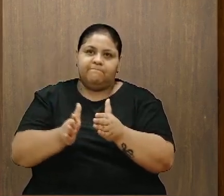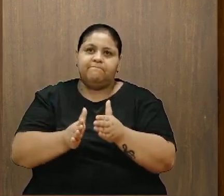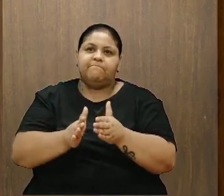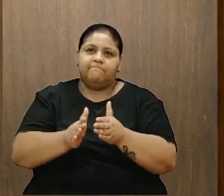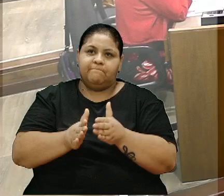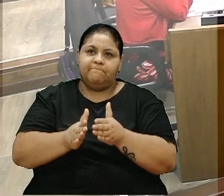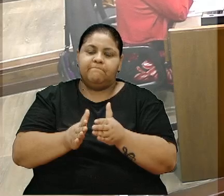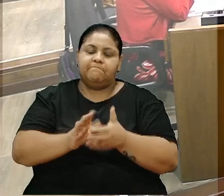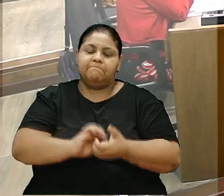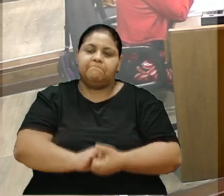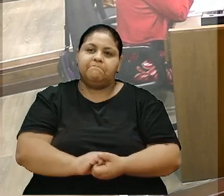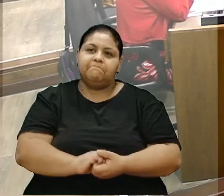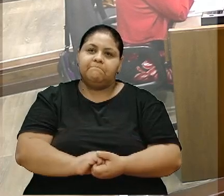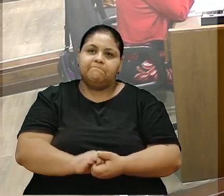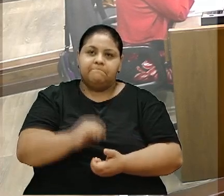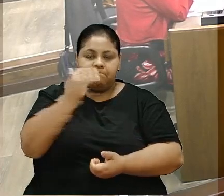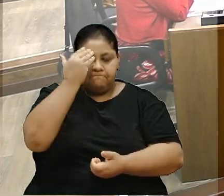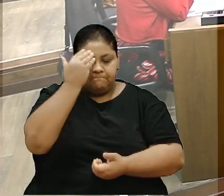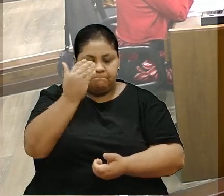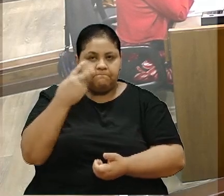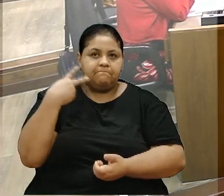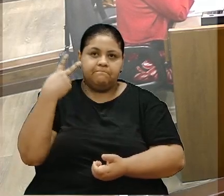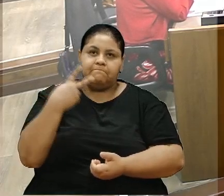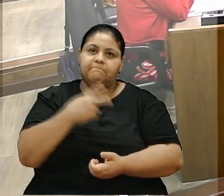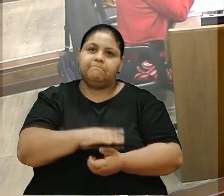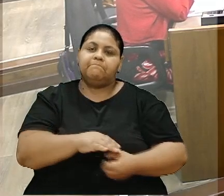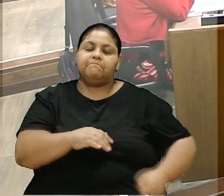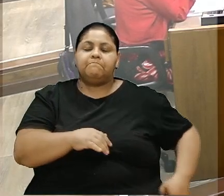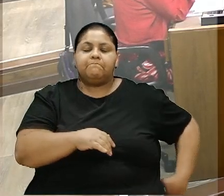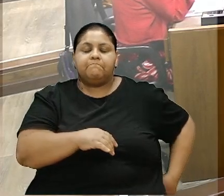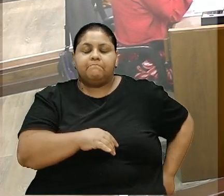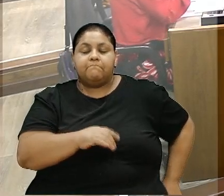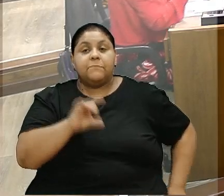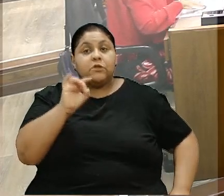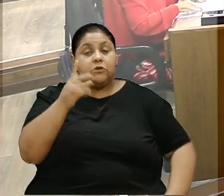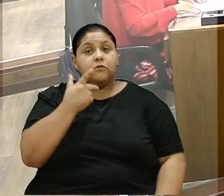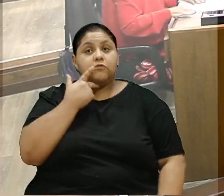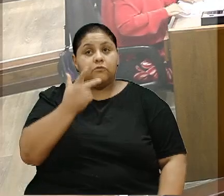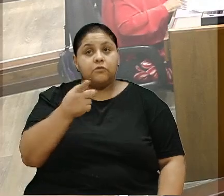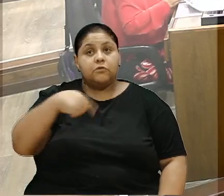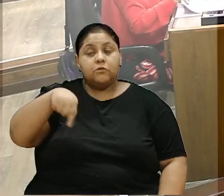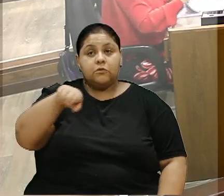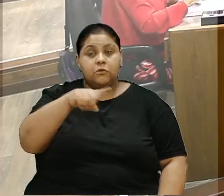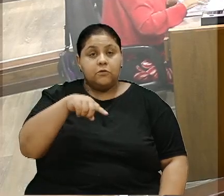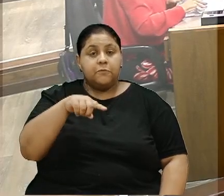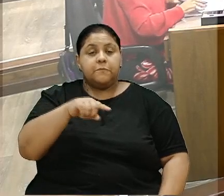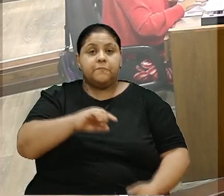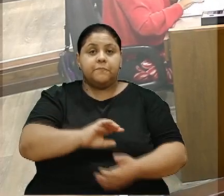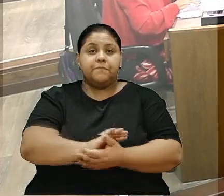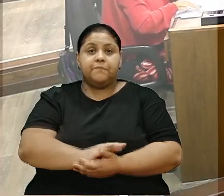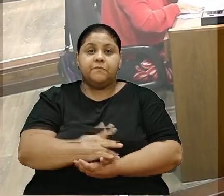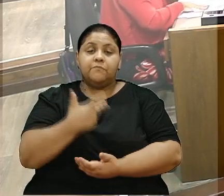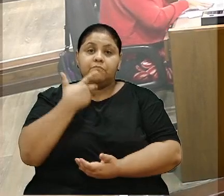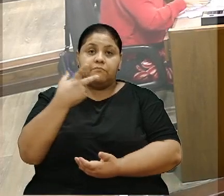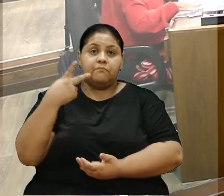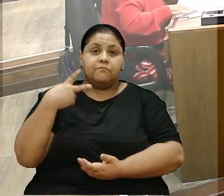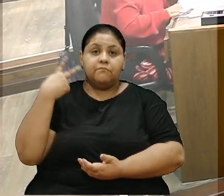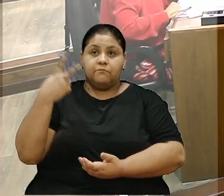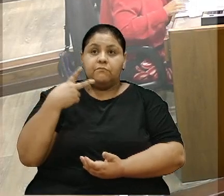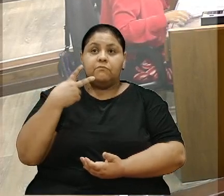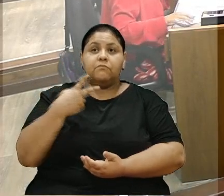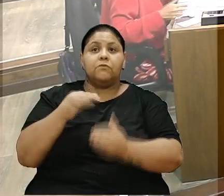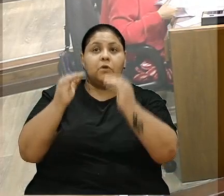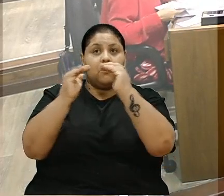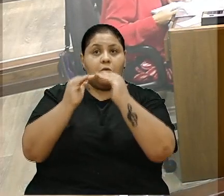alteração. Parte, vereador Edson. Obrigado, vereador. Mas só para dizer, informar aos senhores que essa fala do vereador vem ao encontro do que